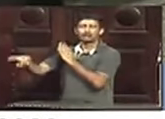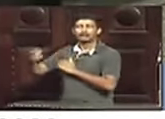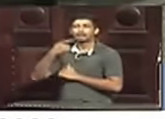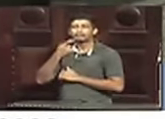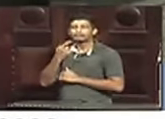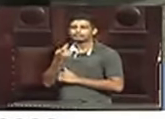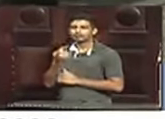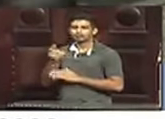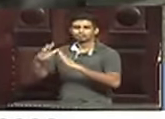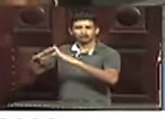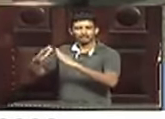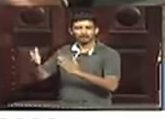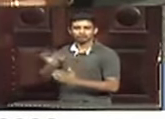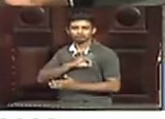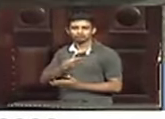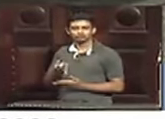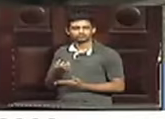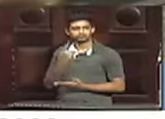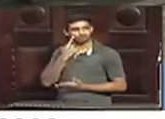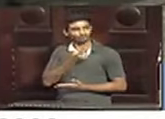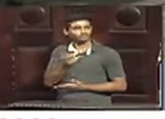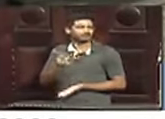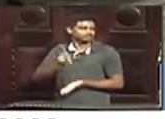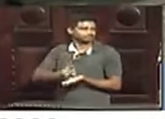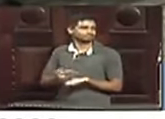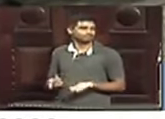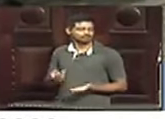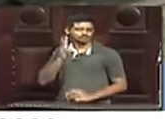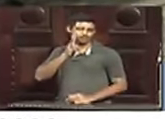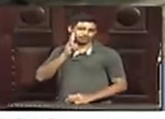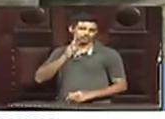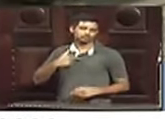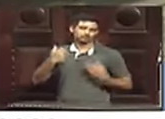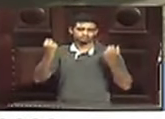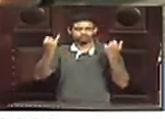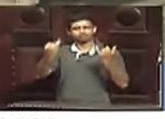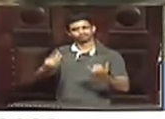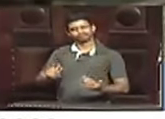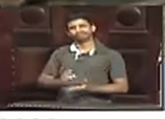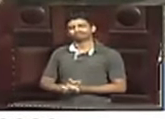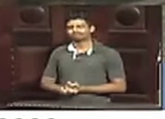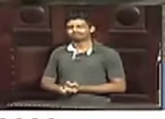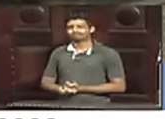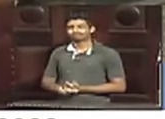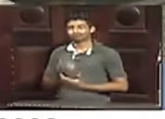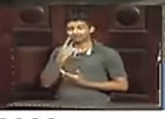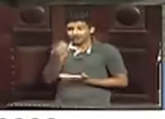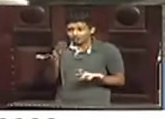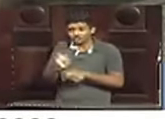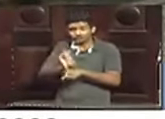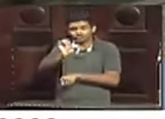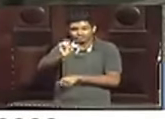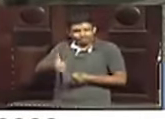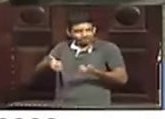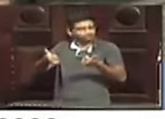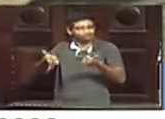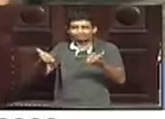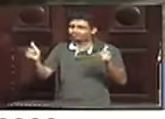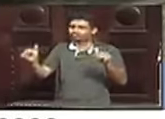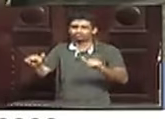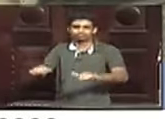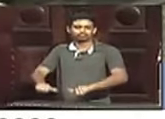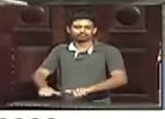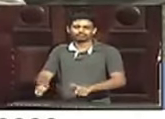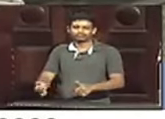Imbariê. Então, essa é a situação real. Essa é a situação do Estado do Rio de Janeiro. E não adianta vir